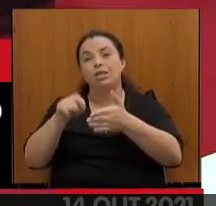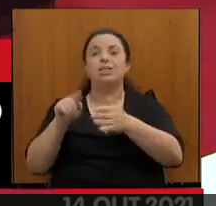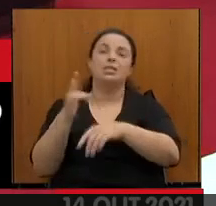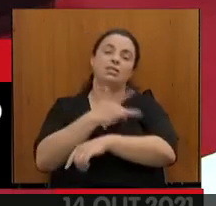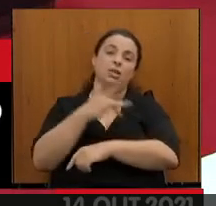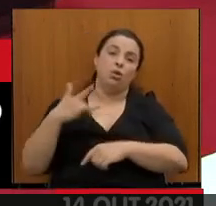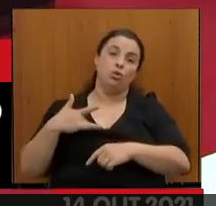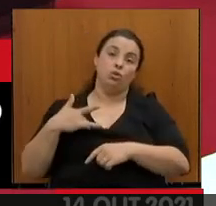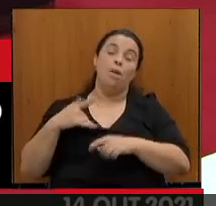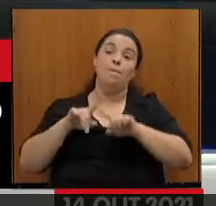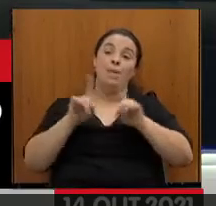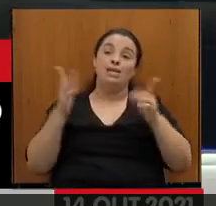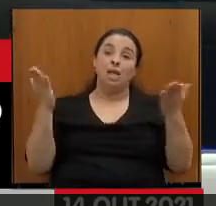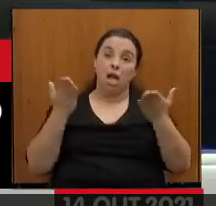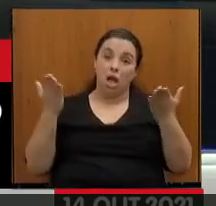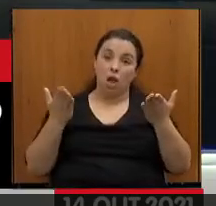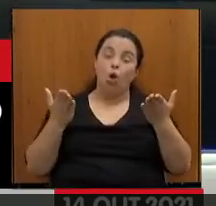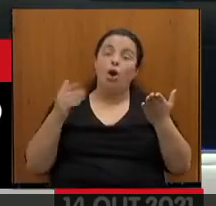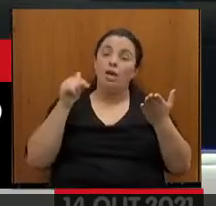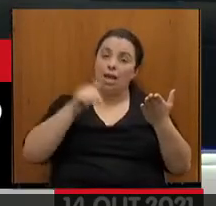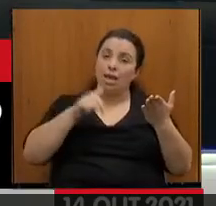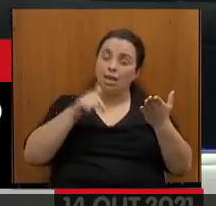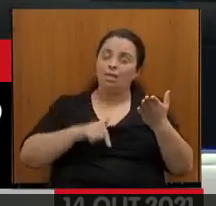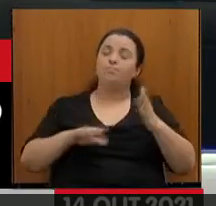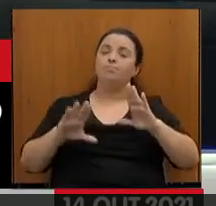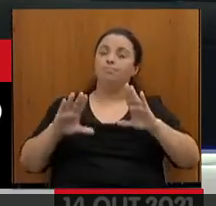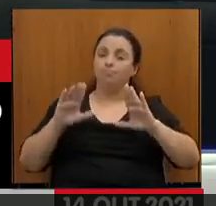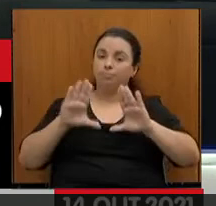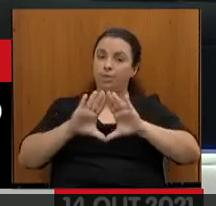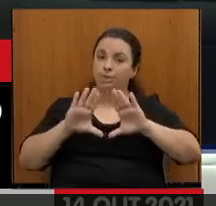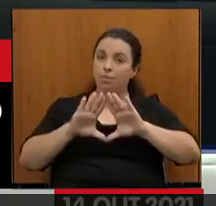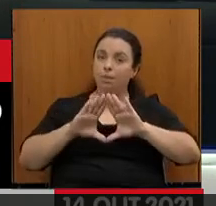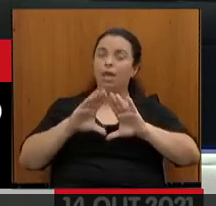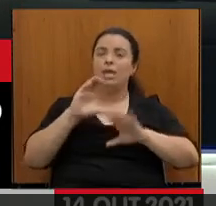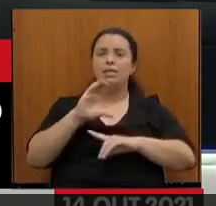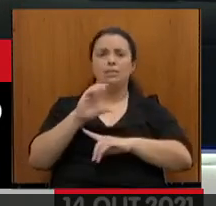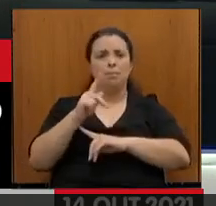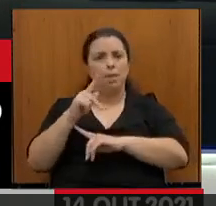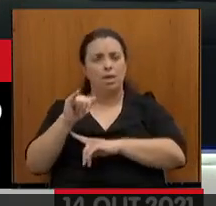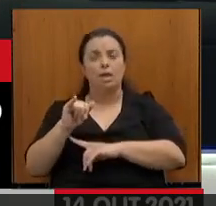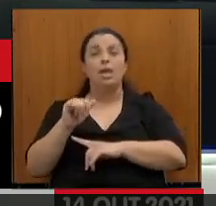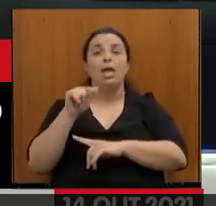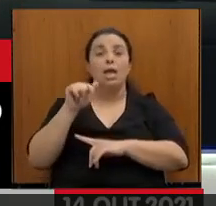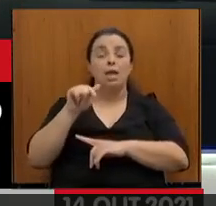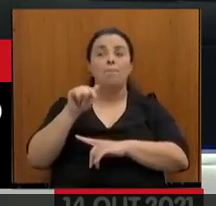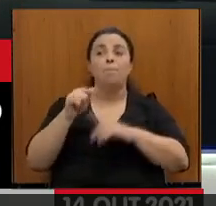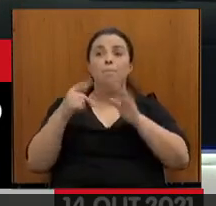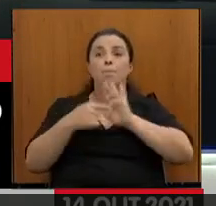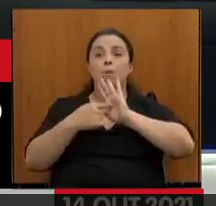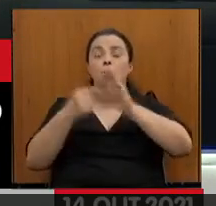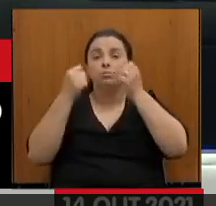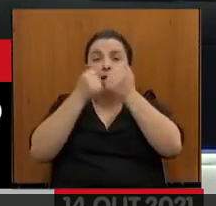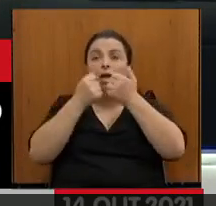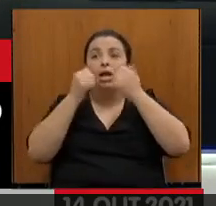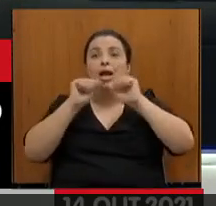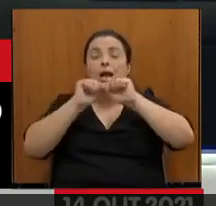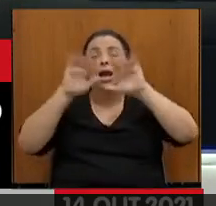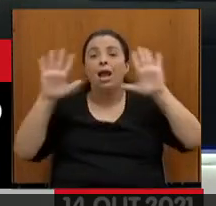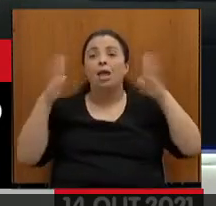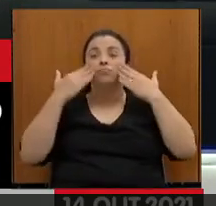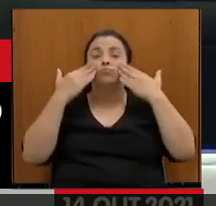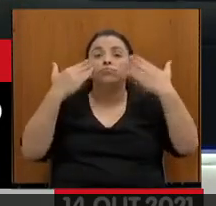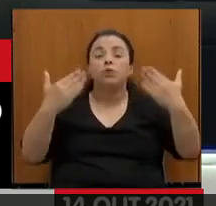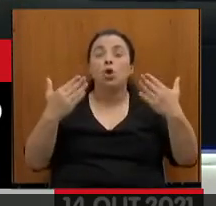CPI aqui instalada, se tornaram esses números públicos e o governo do Estado começa a regularizar não só